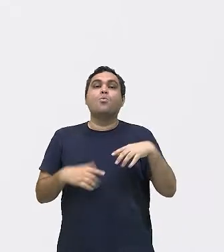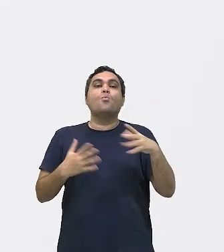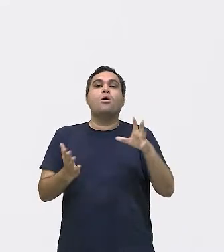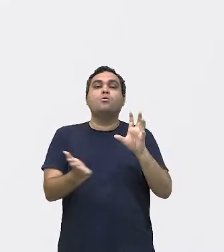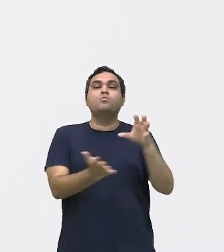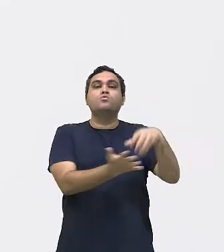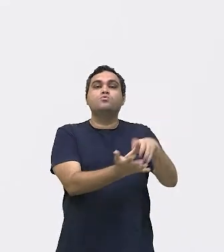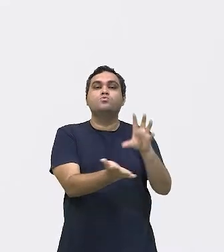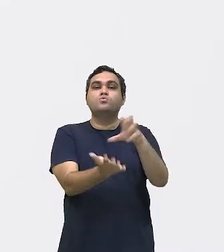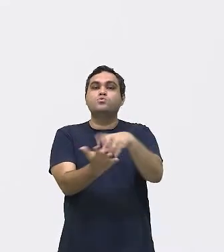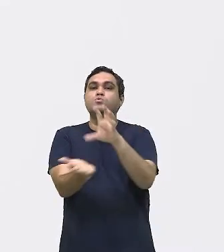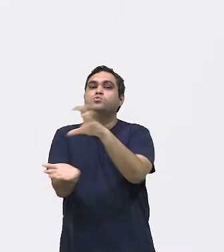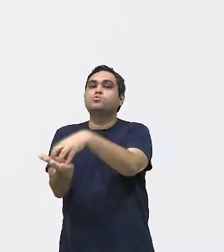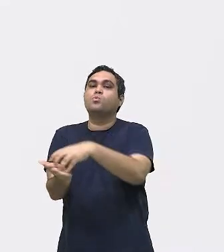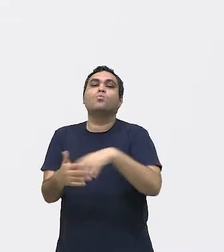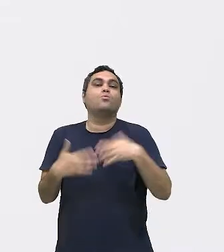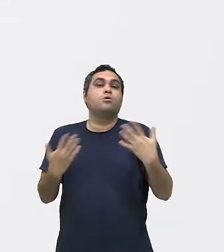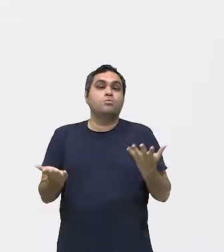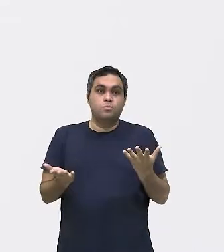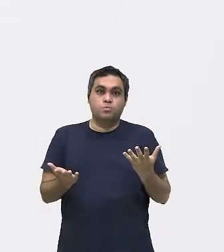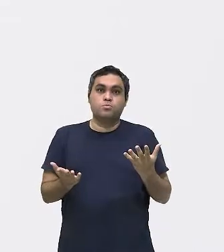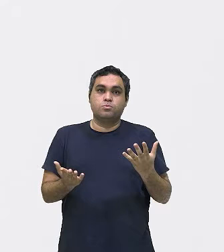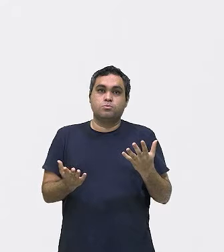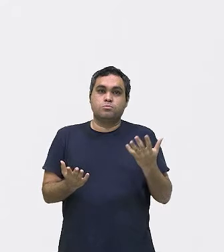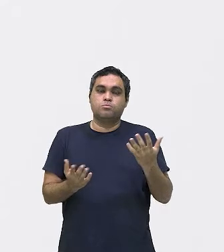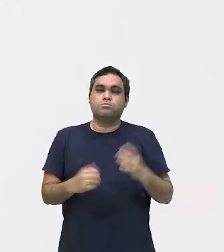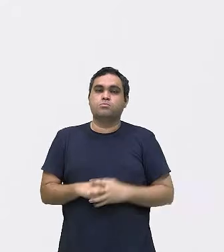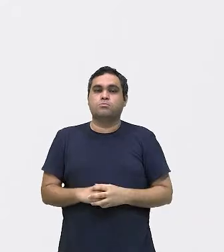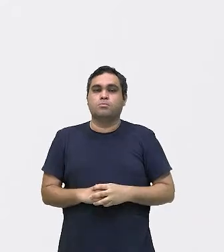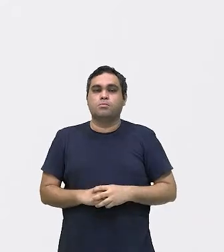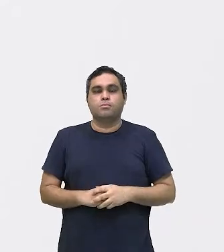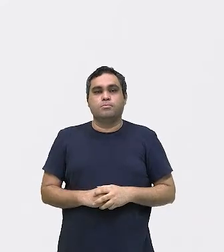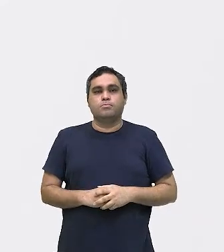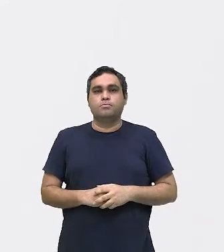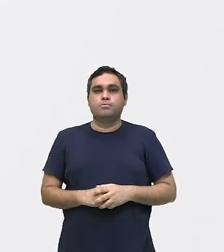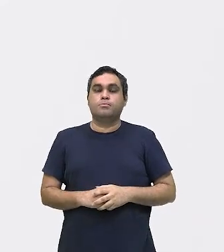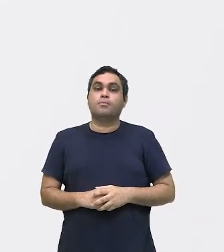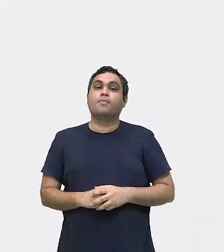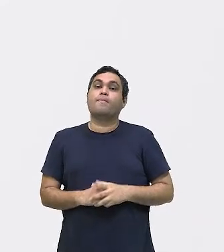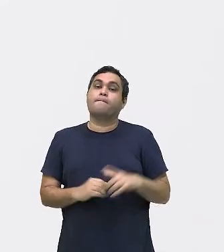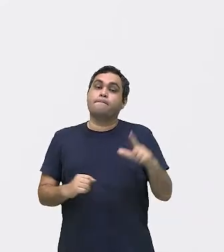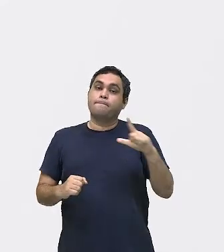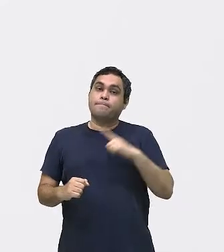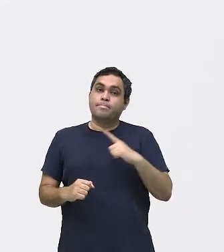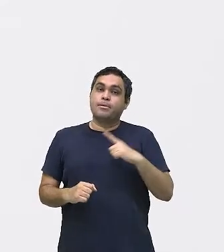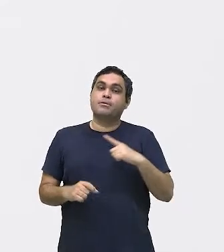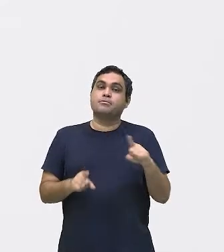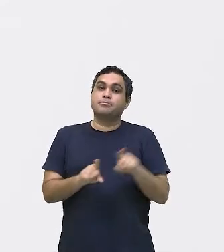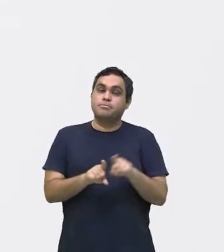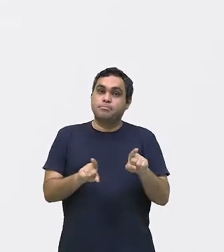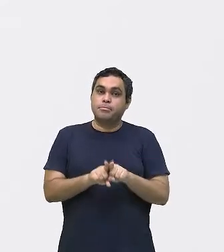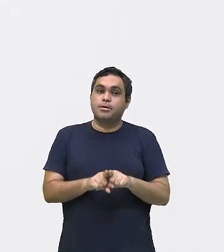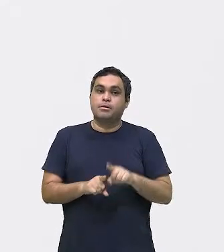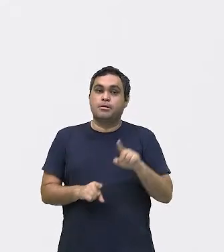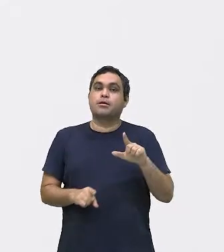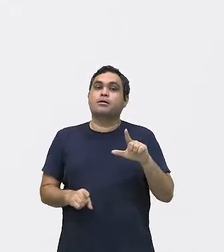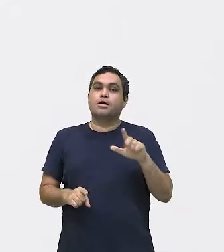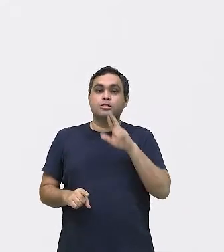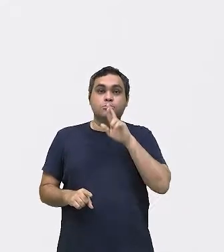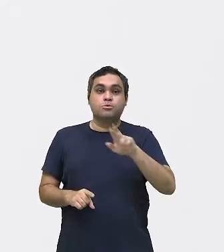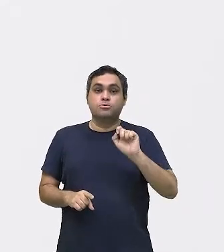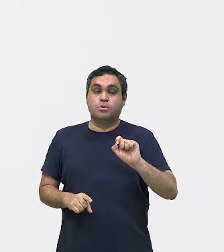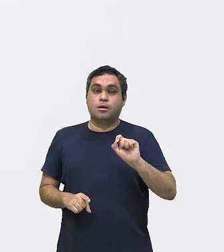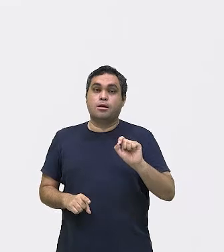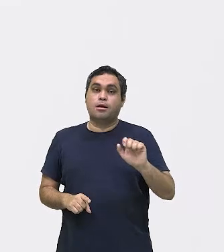setor da economia? Aí a gente tem também, né, as atividades relacionadas. Letra A,